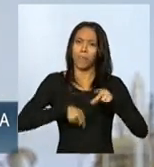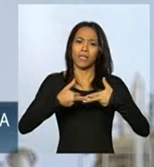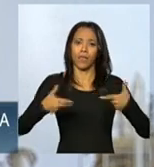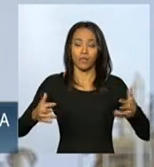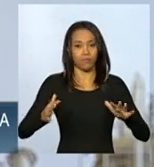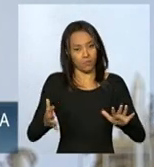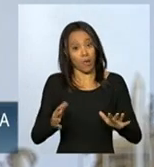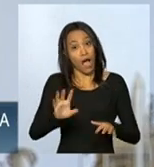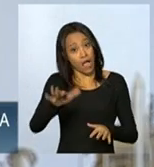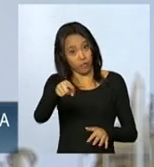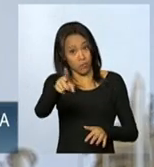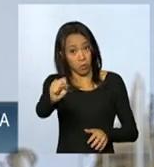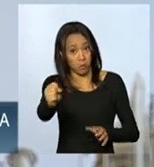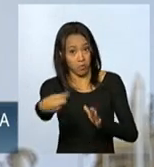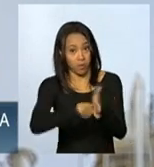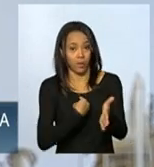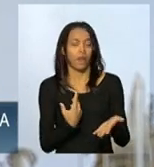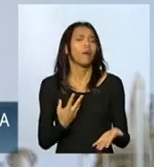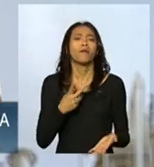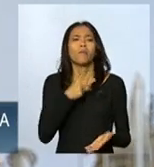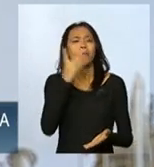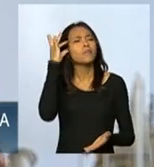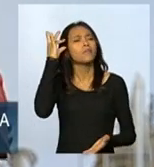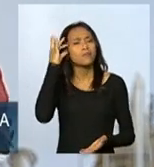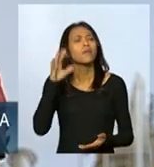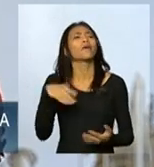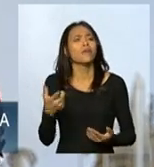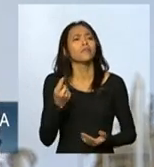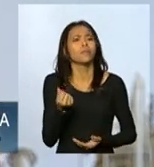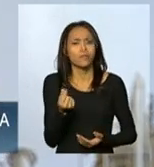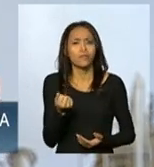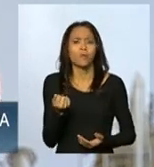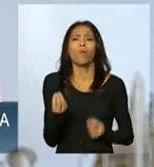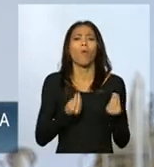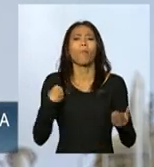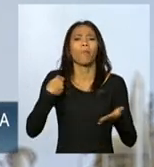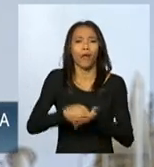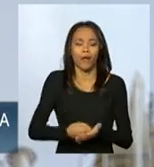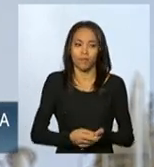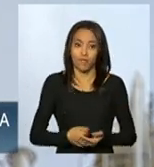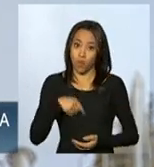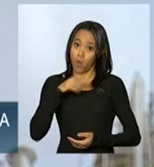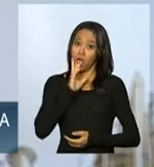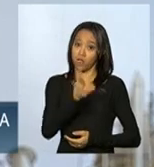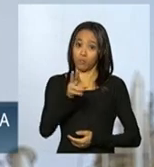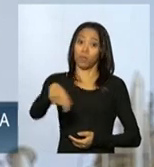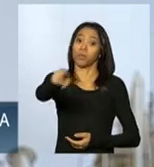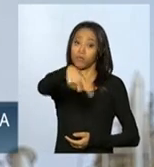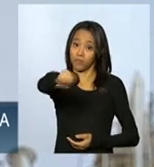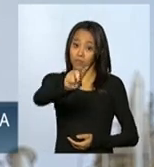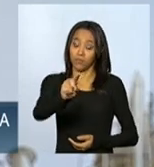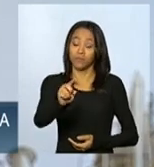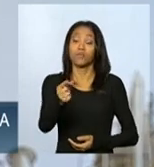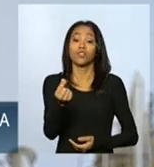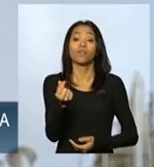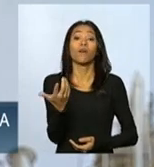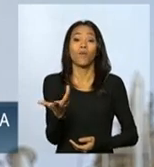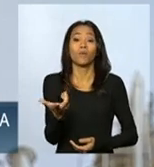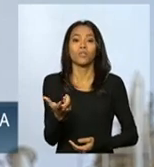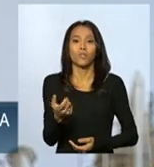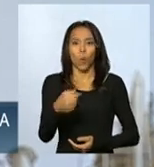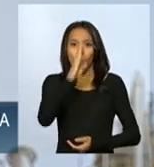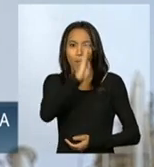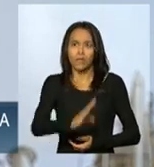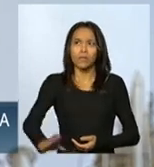me perguntar, presidenta, da onde que sai esse dinheiro, hein? E eu vou dizer para vocês da onde sai. O Brasil